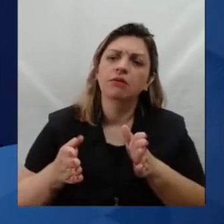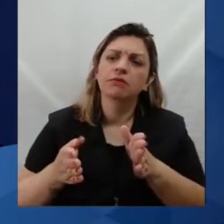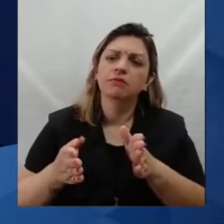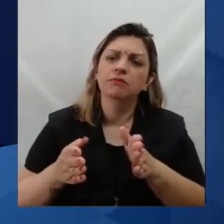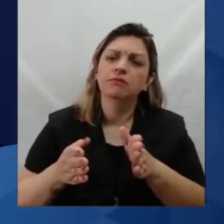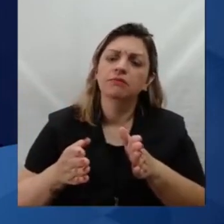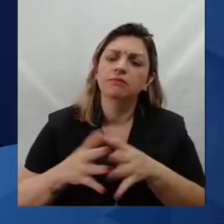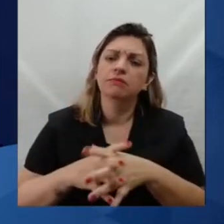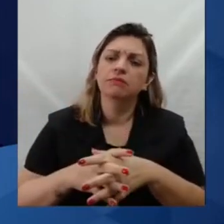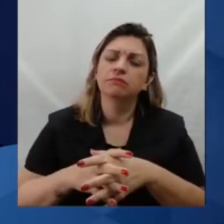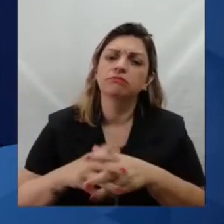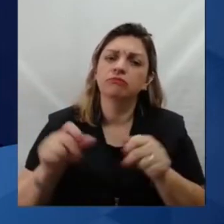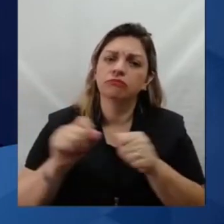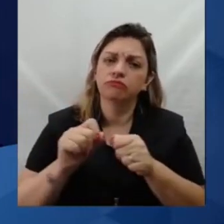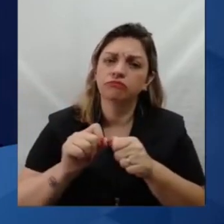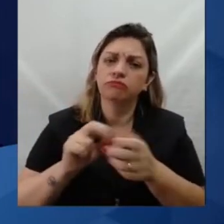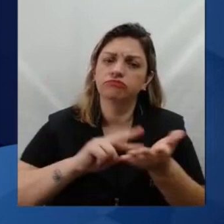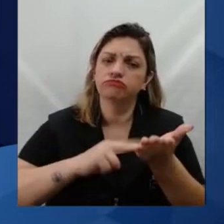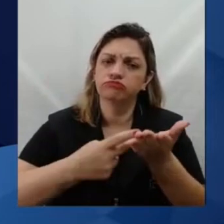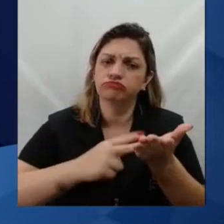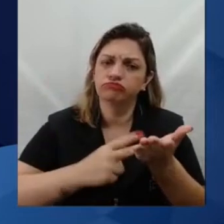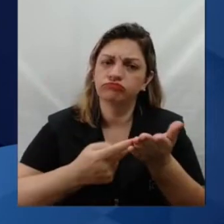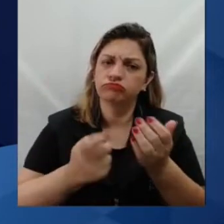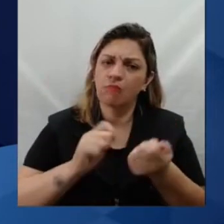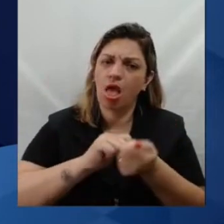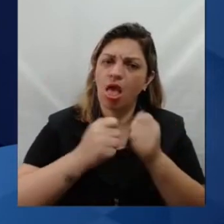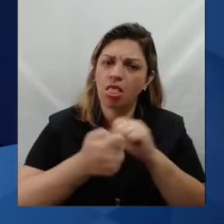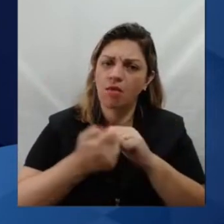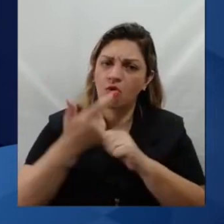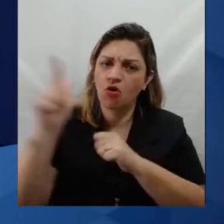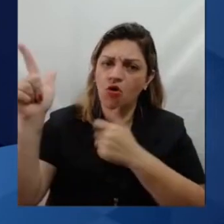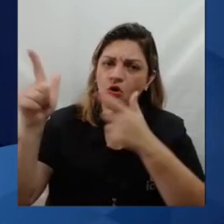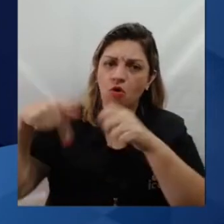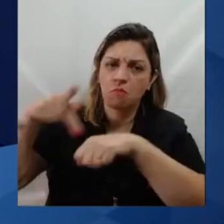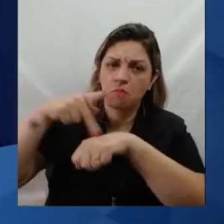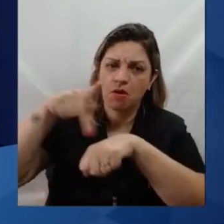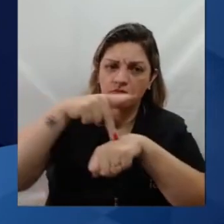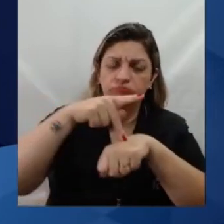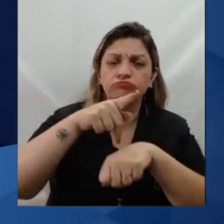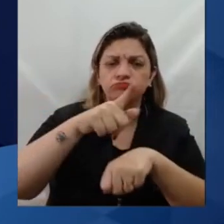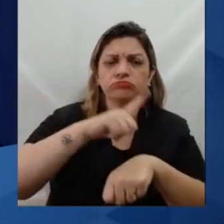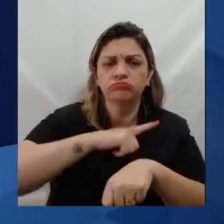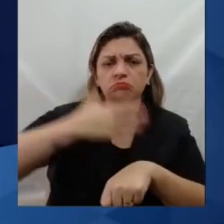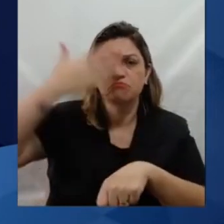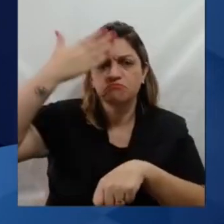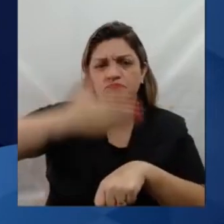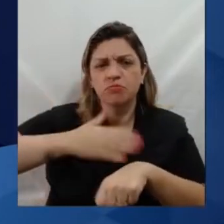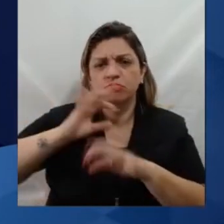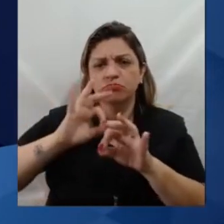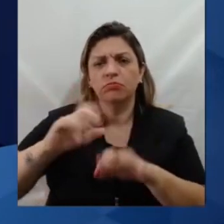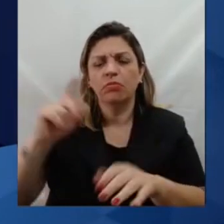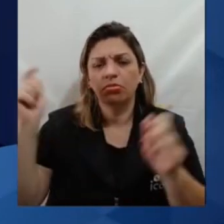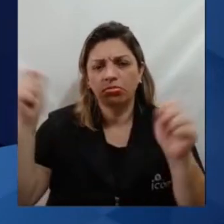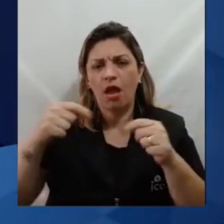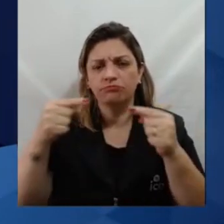feito a sua tradução e adaptação em outros países, então ele já provou ter propriedades psicométricas